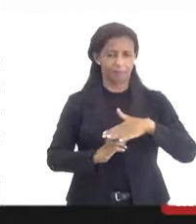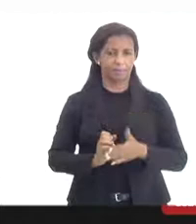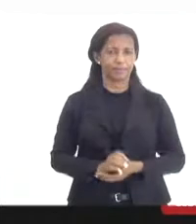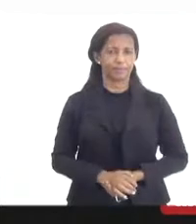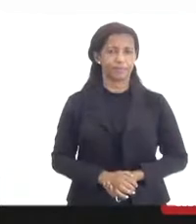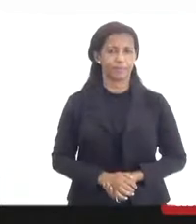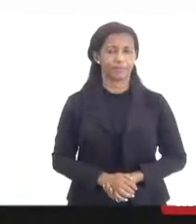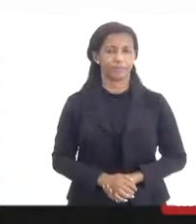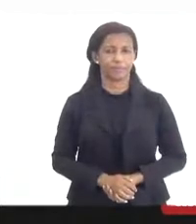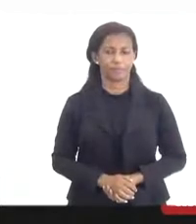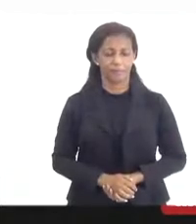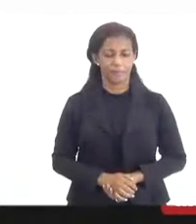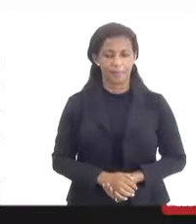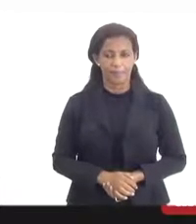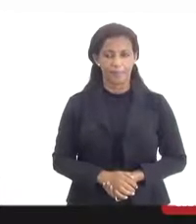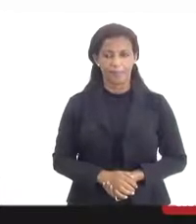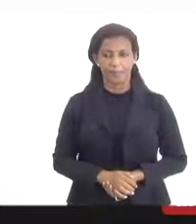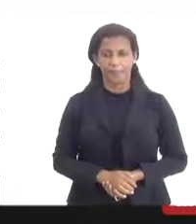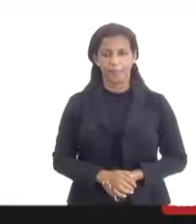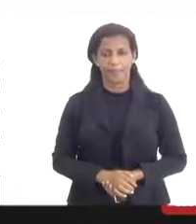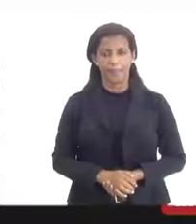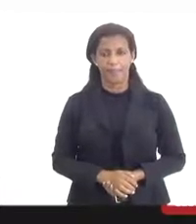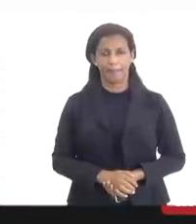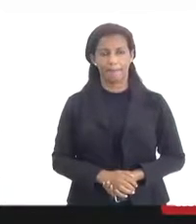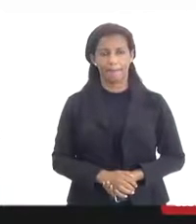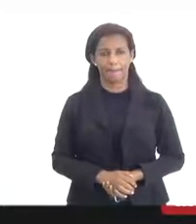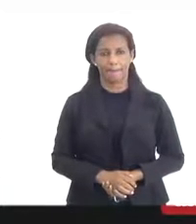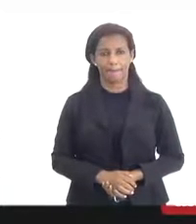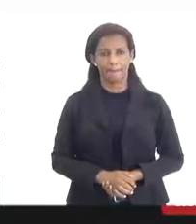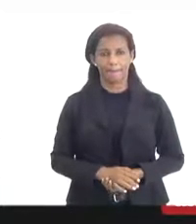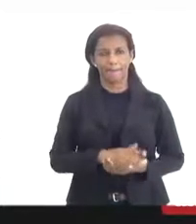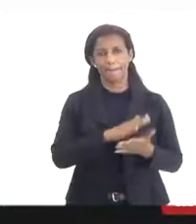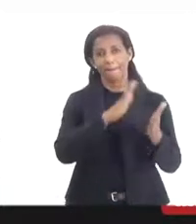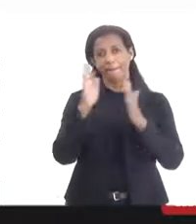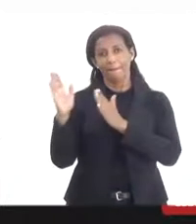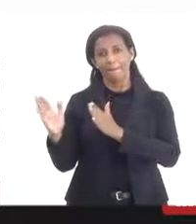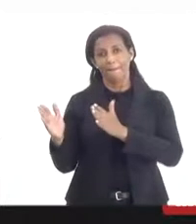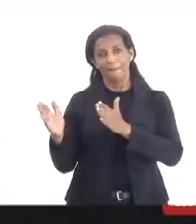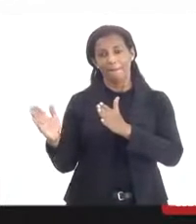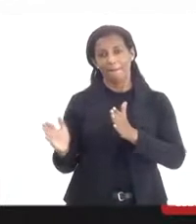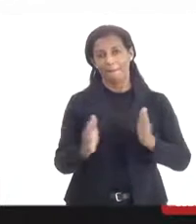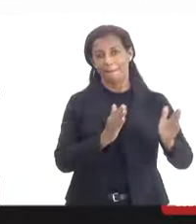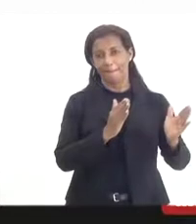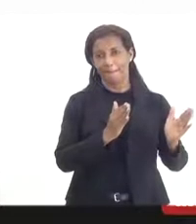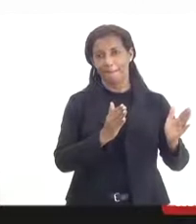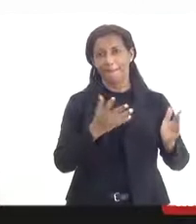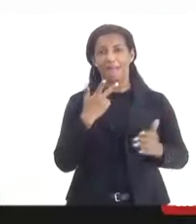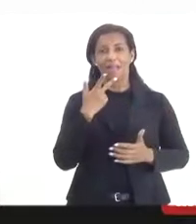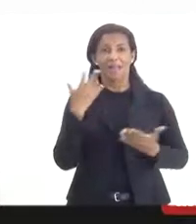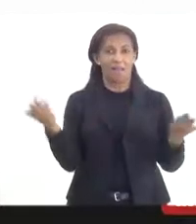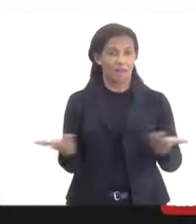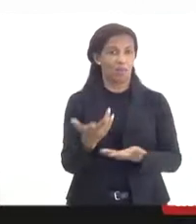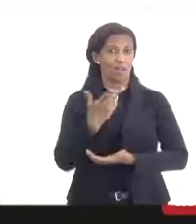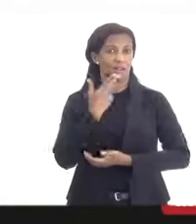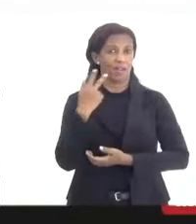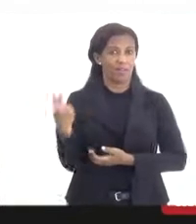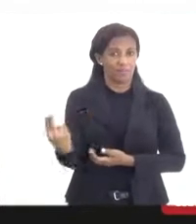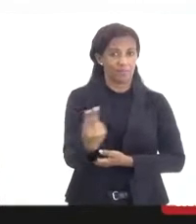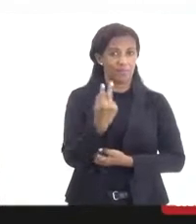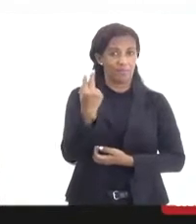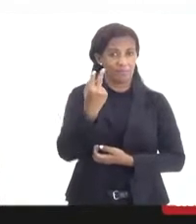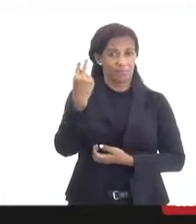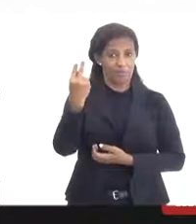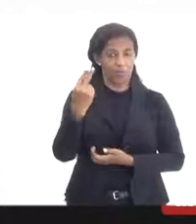Bom, passo aqui, então, a tratar da segunda matéria em valor